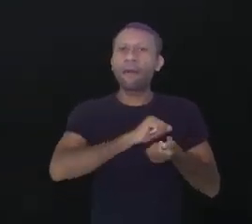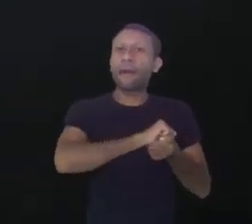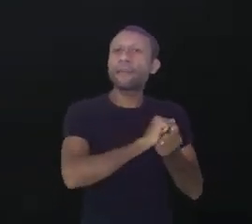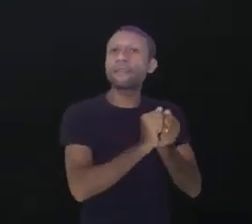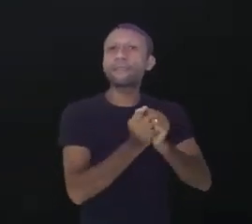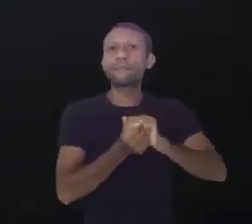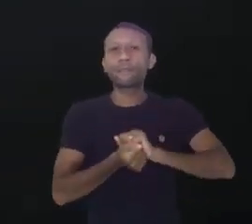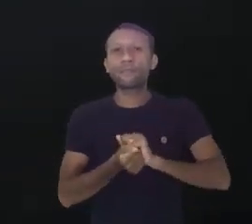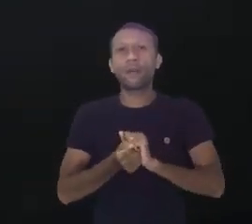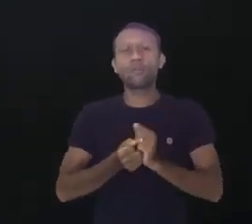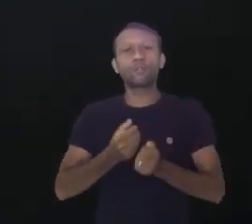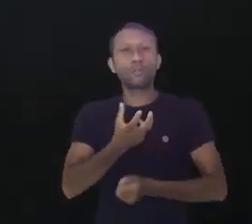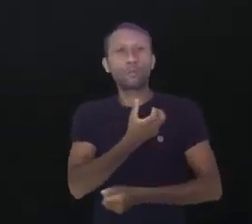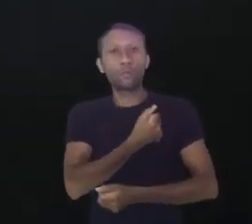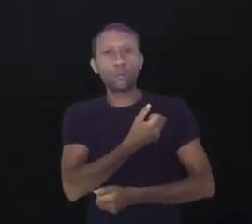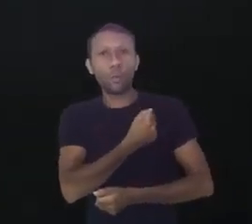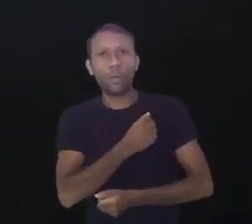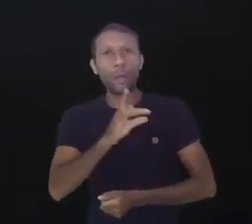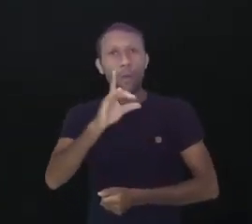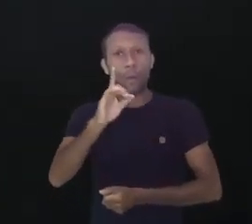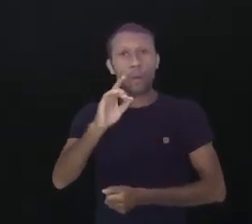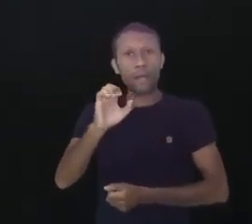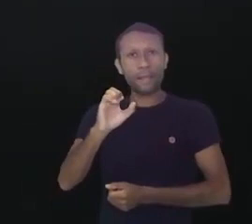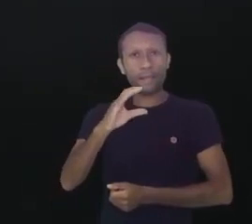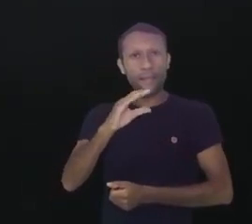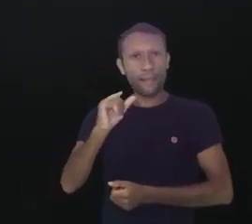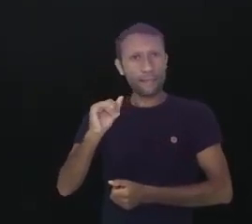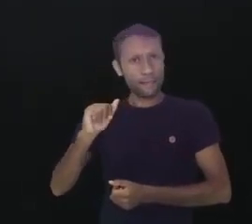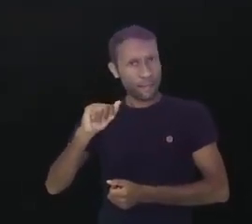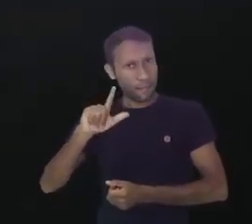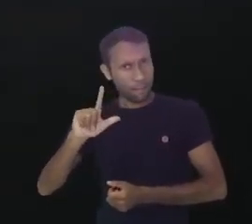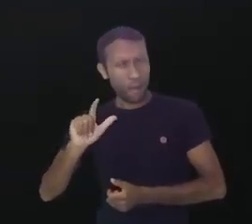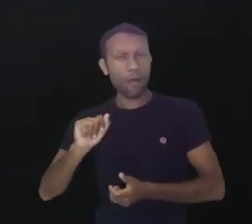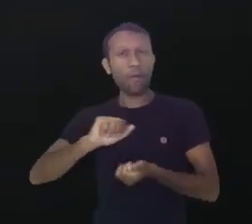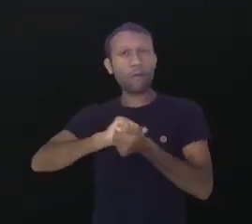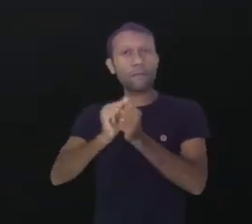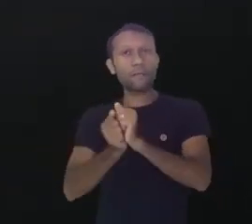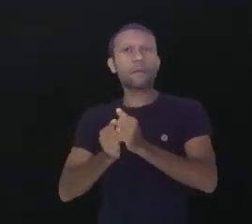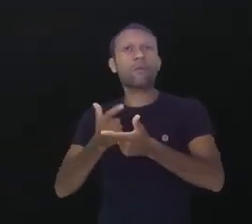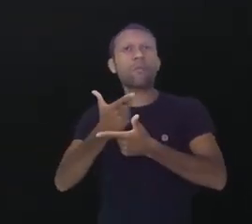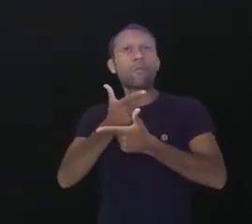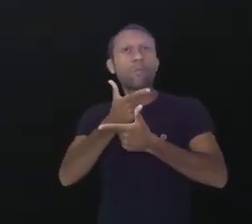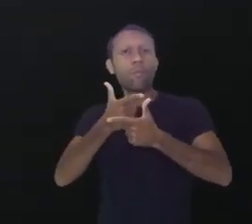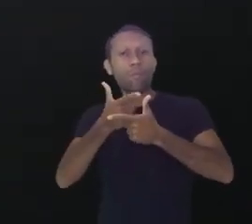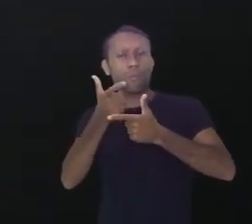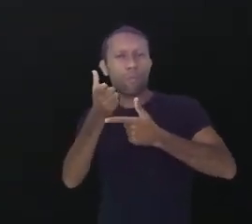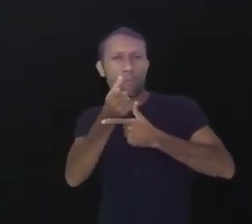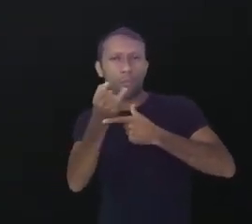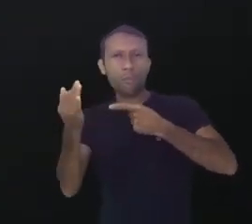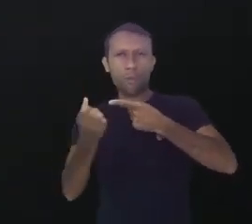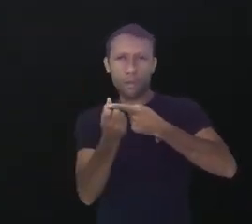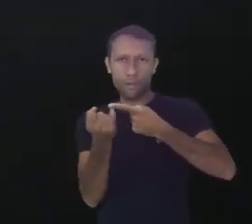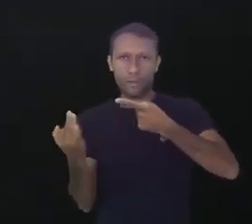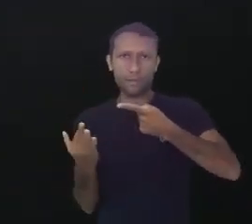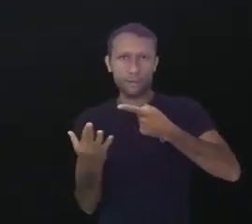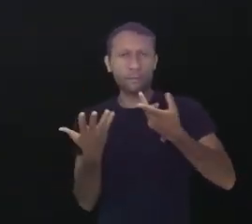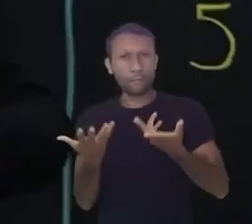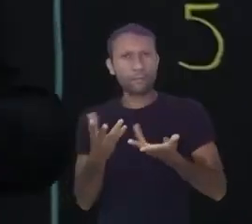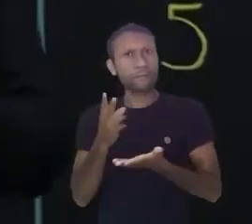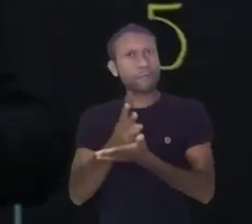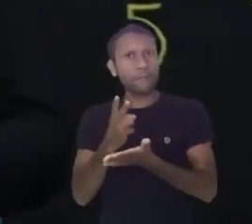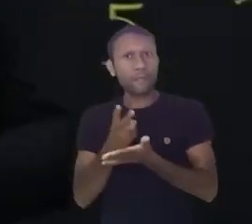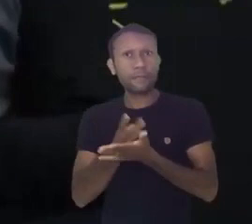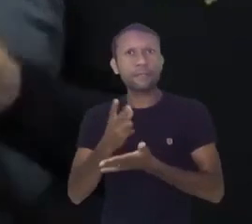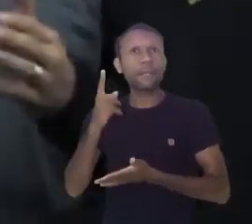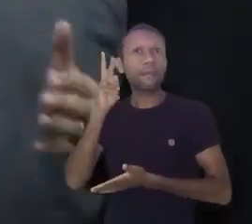a transformação de um número decimal em uma fração. Gente, o número decimal, não se esqueçam que ele é